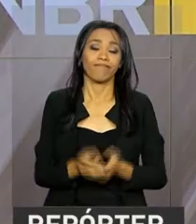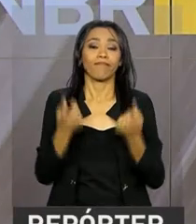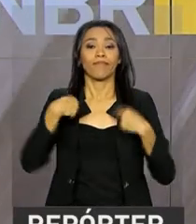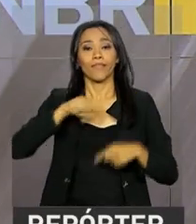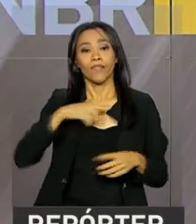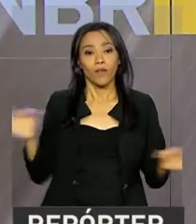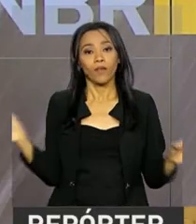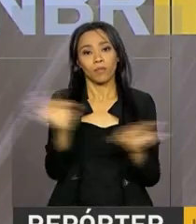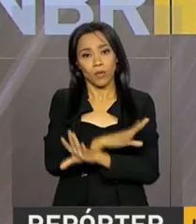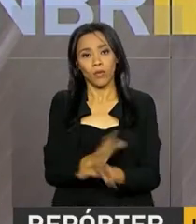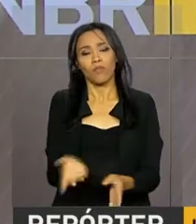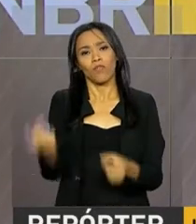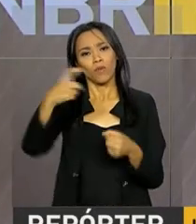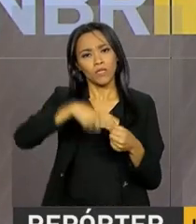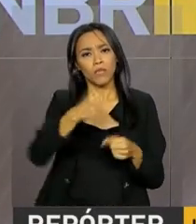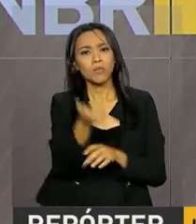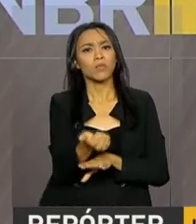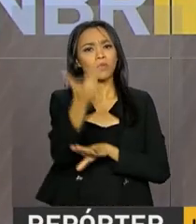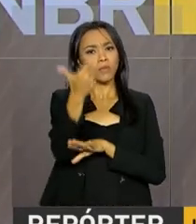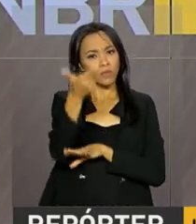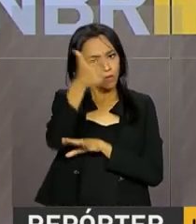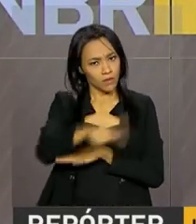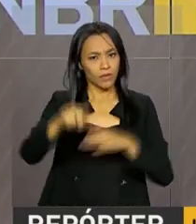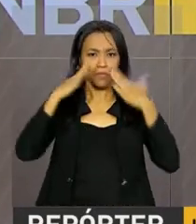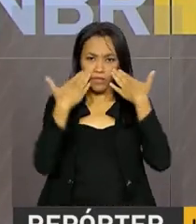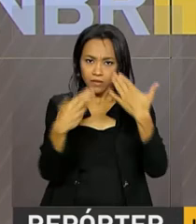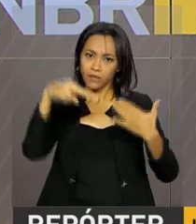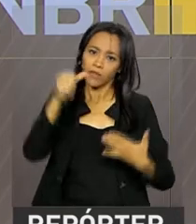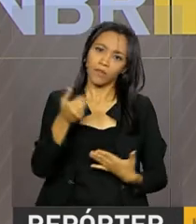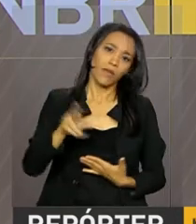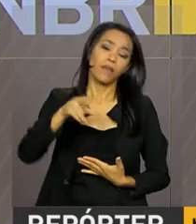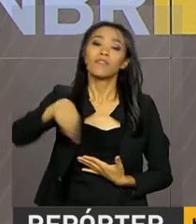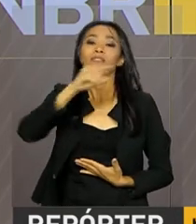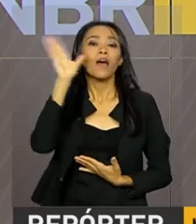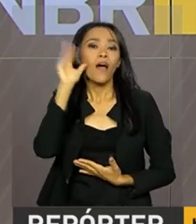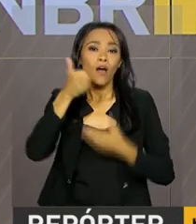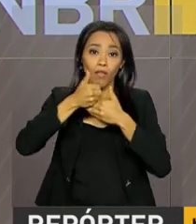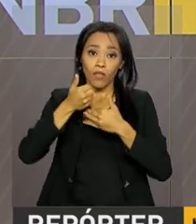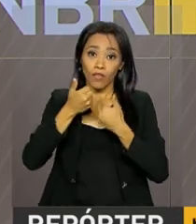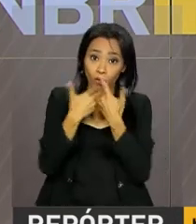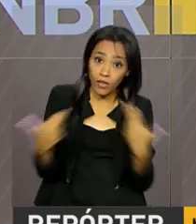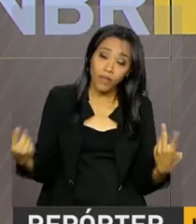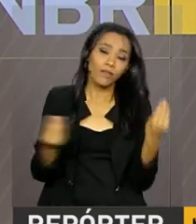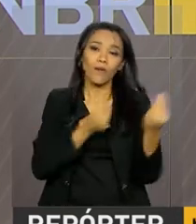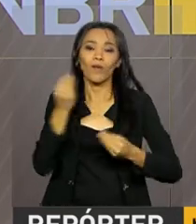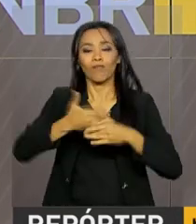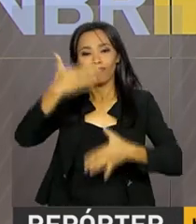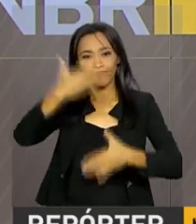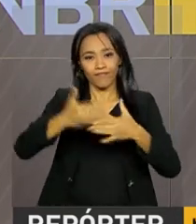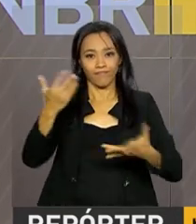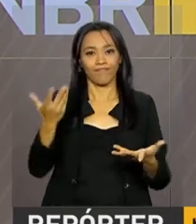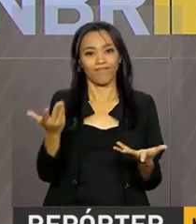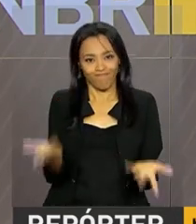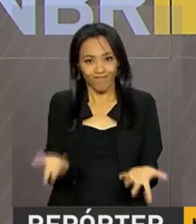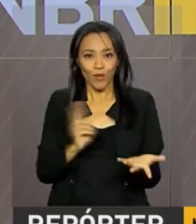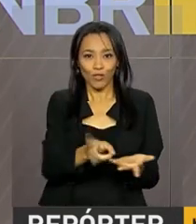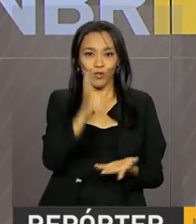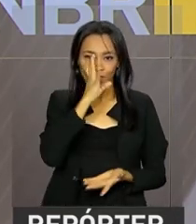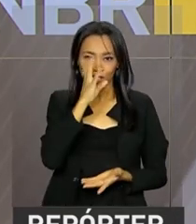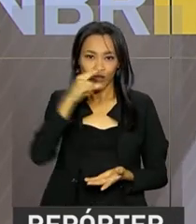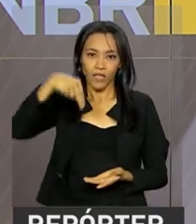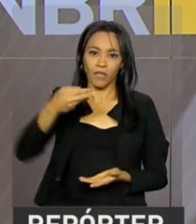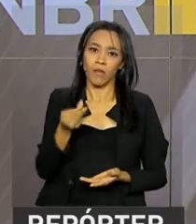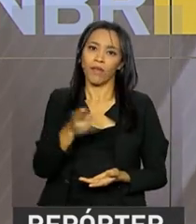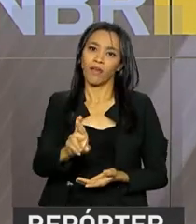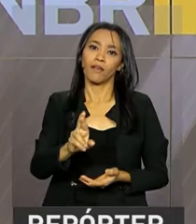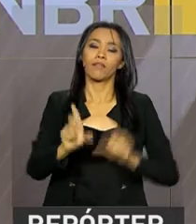por aqui voltamos ao meio dia da próxima edição do repórter br acompanha as novidades também em nossas redes sociais continua com a gente aqui